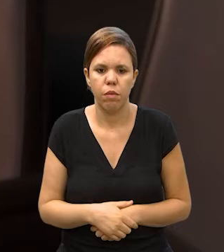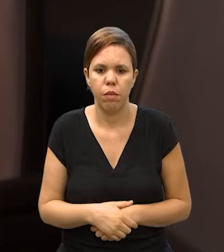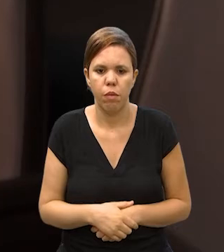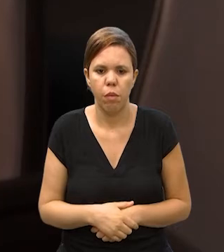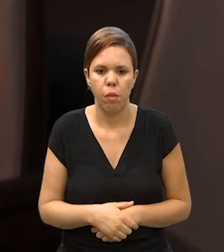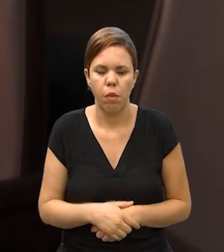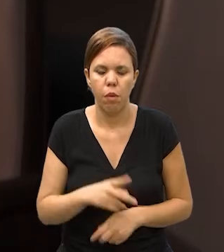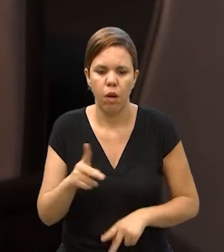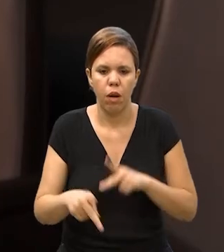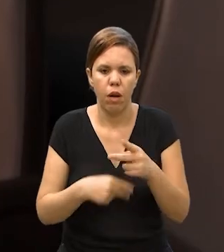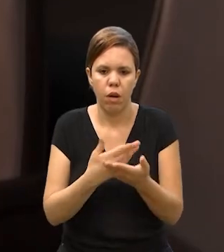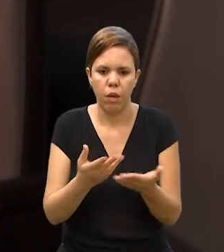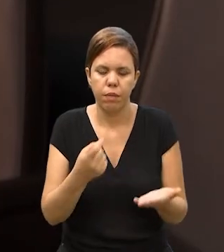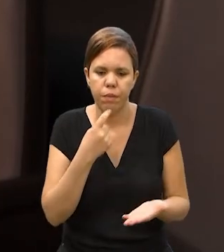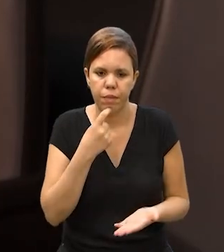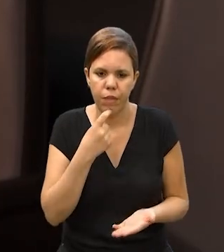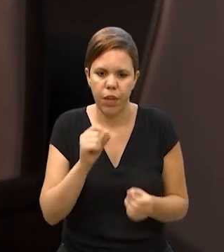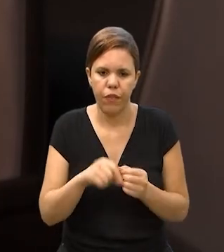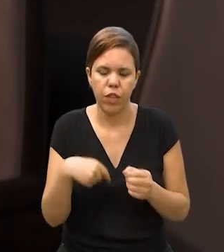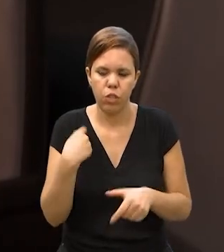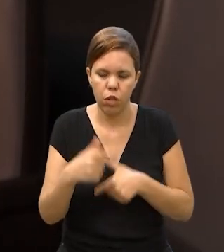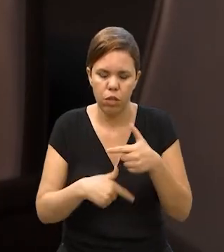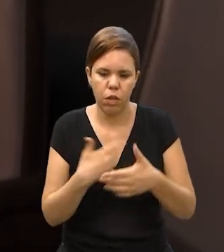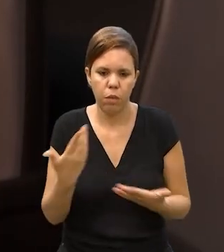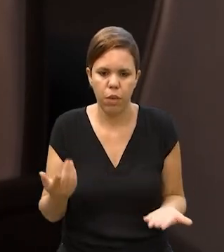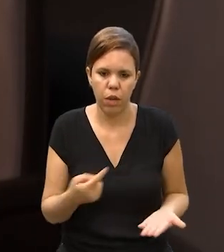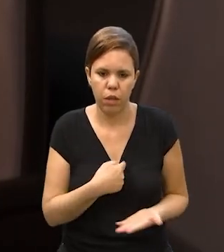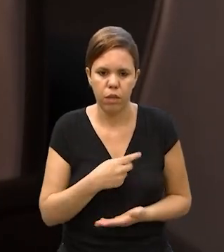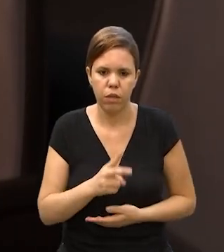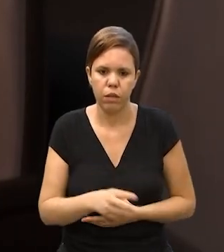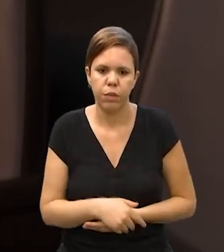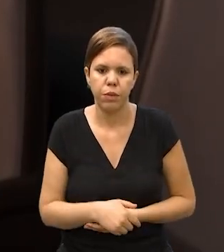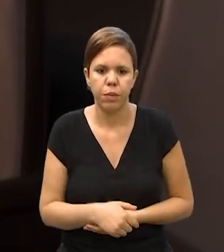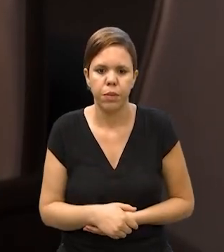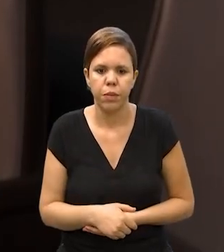é a população de Campinas que faz o nosso mandato, né? A gente sempre